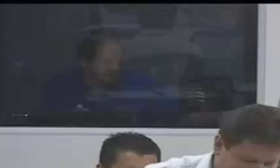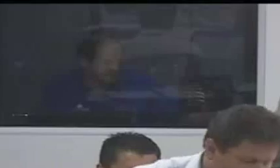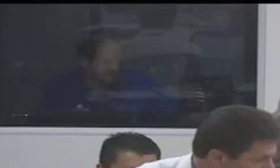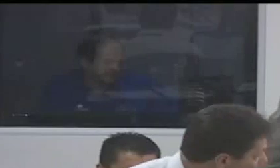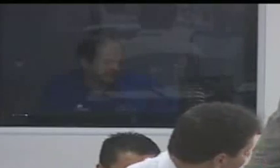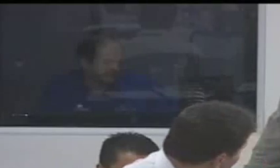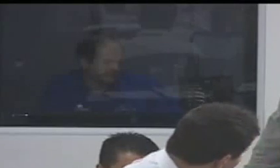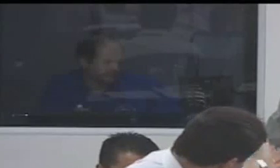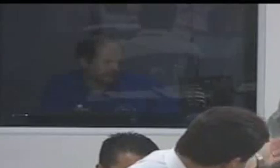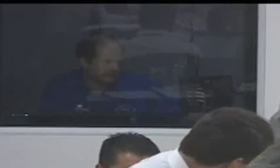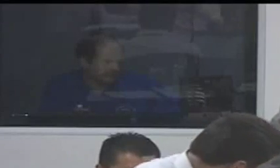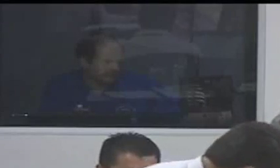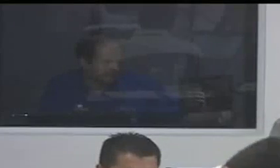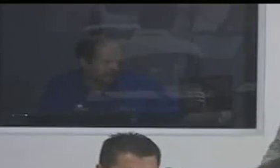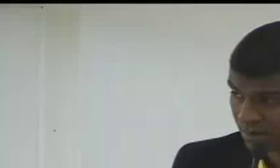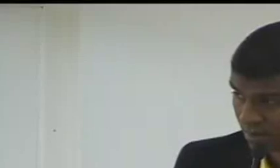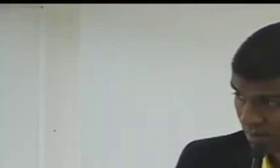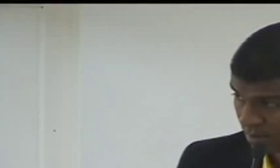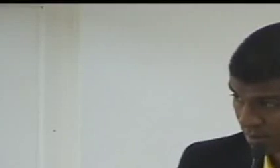Obrigado.